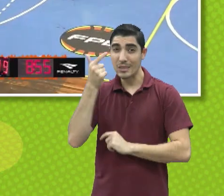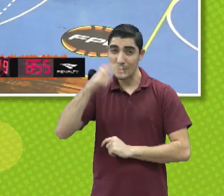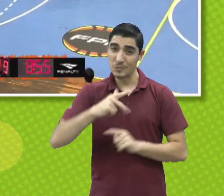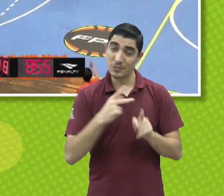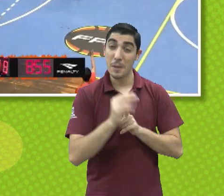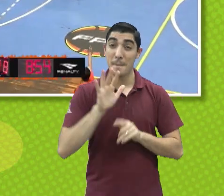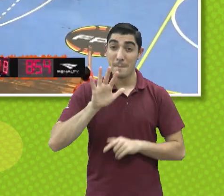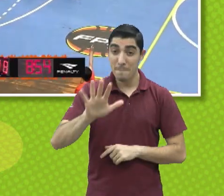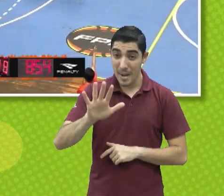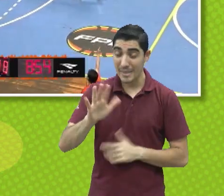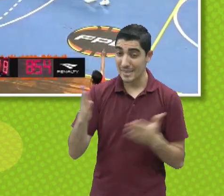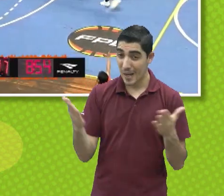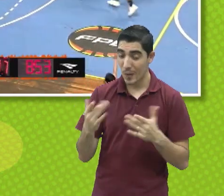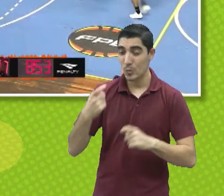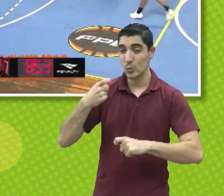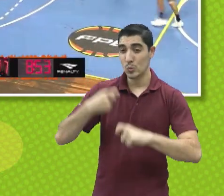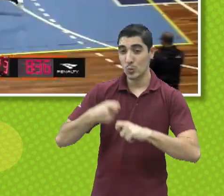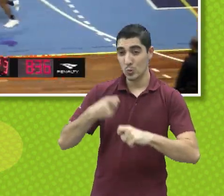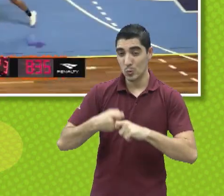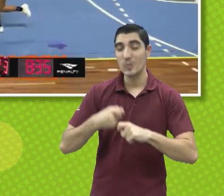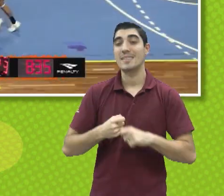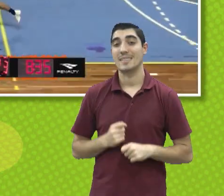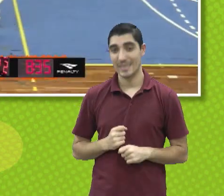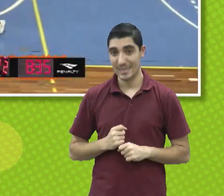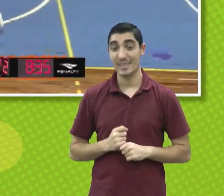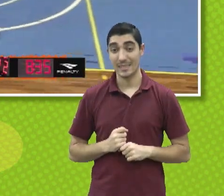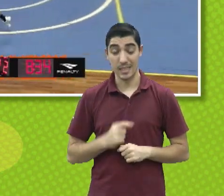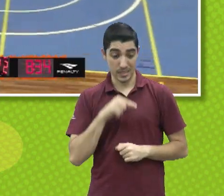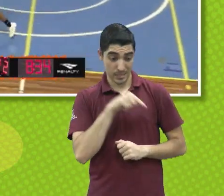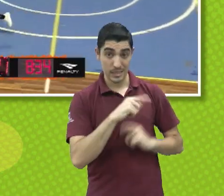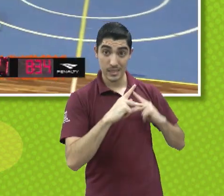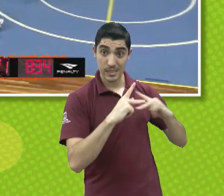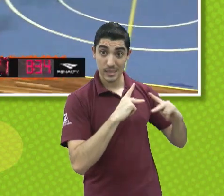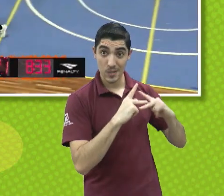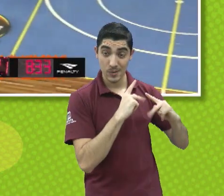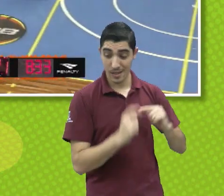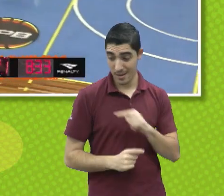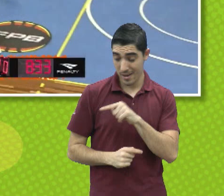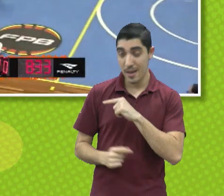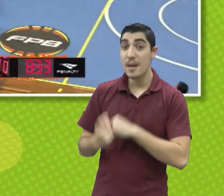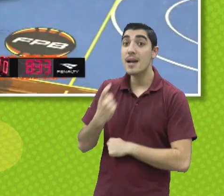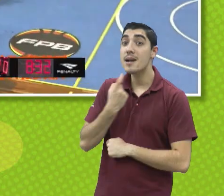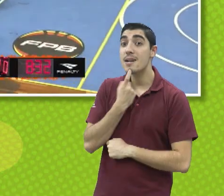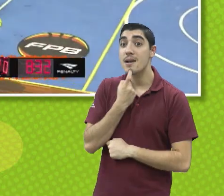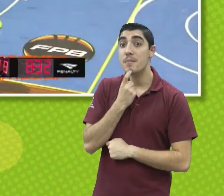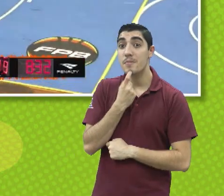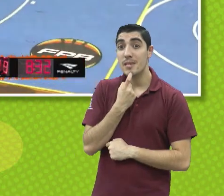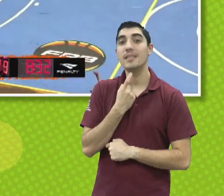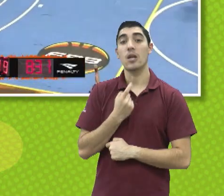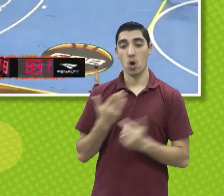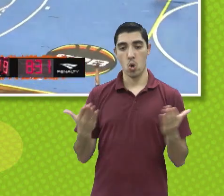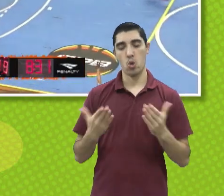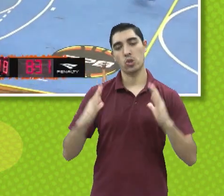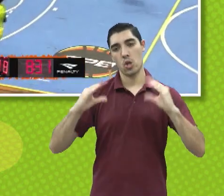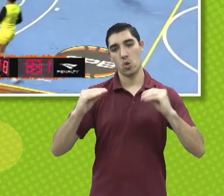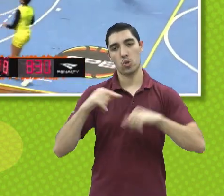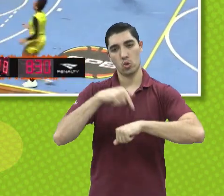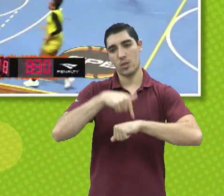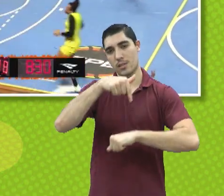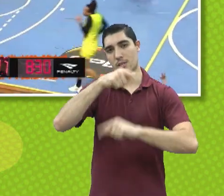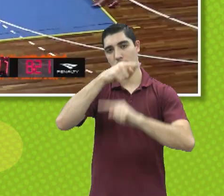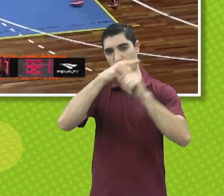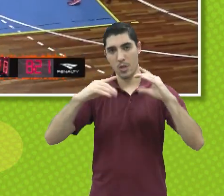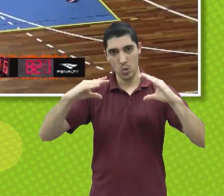a parada é bem complicada. O time do São José encara o líder Campinas, fora de casa hoje, 19h30, lá no ginásio